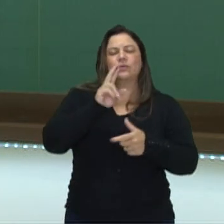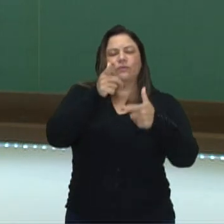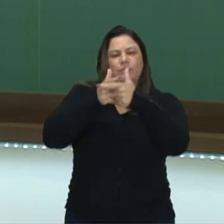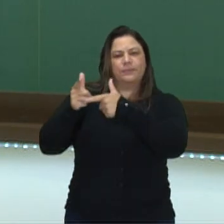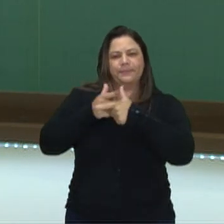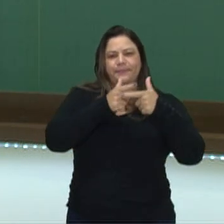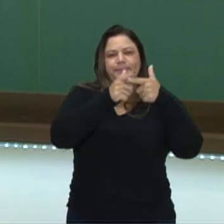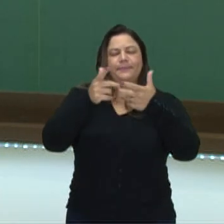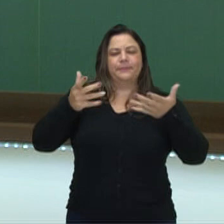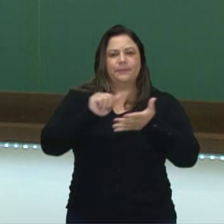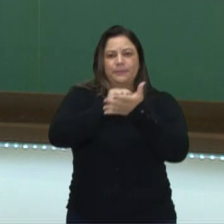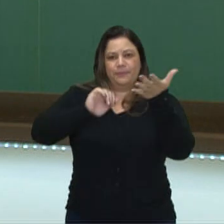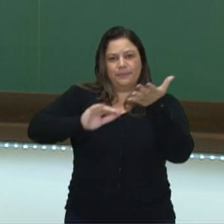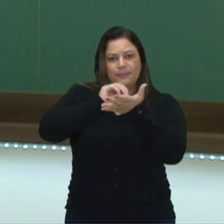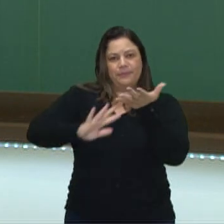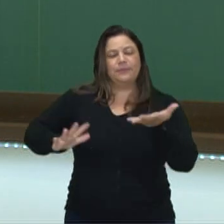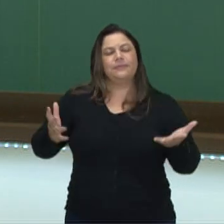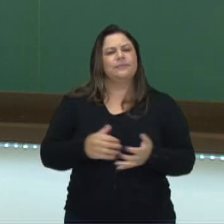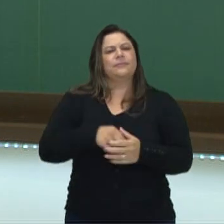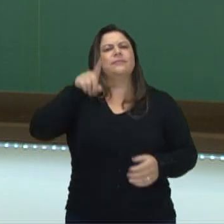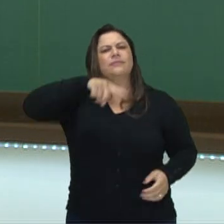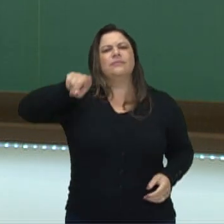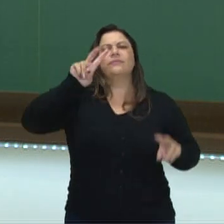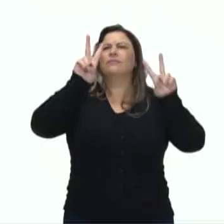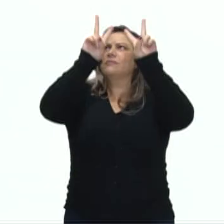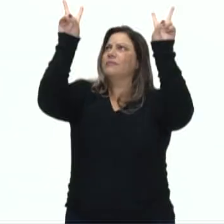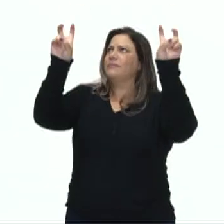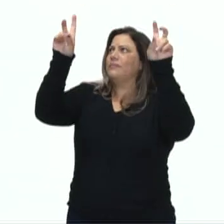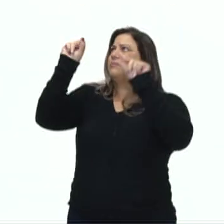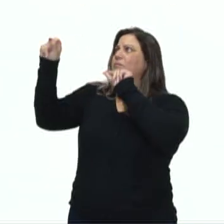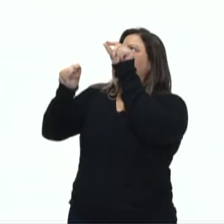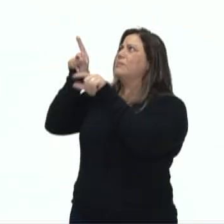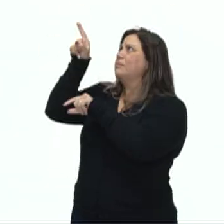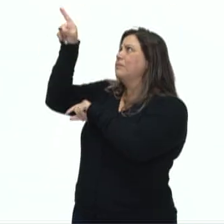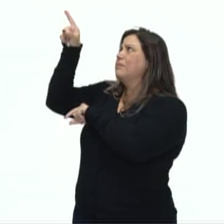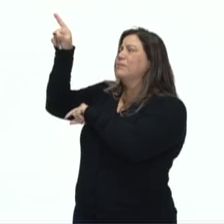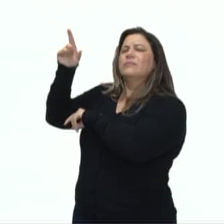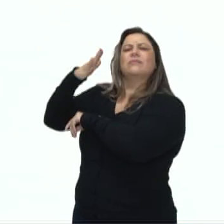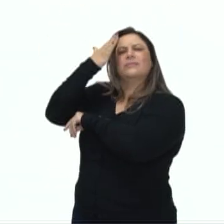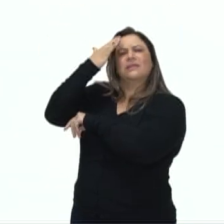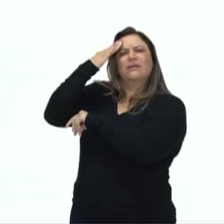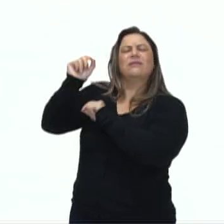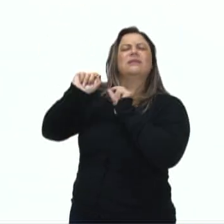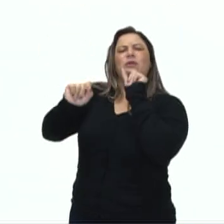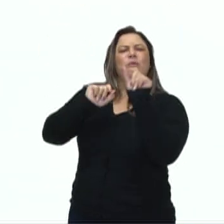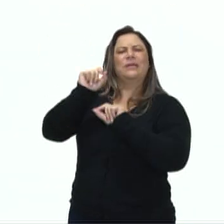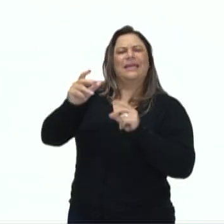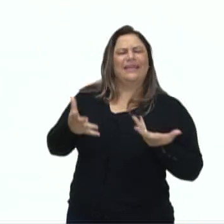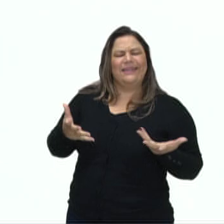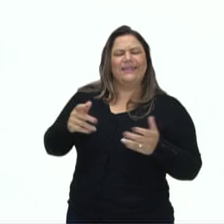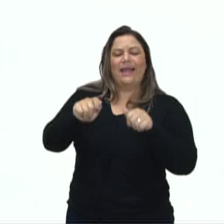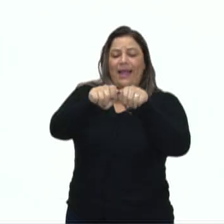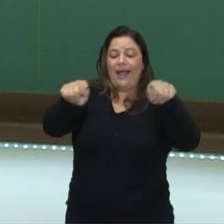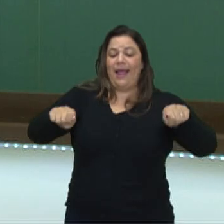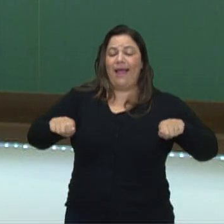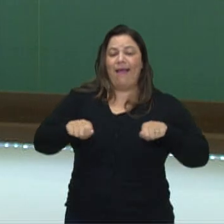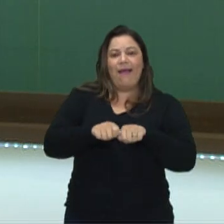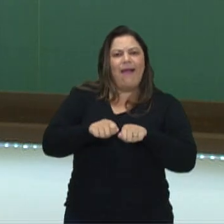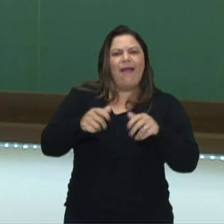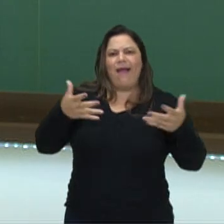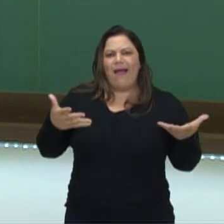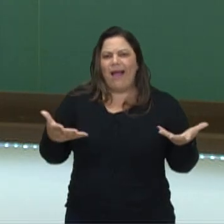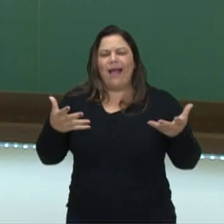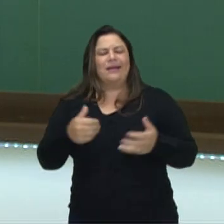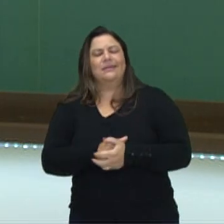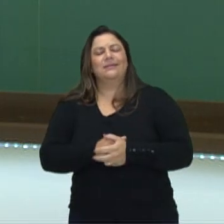Você sabe o que são números quadrados perfeitos? Você sabe determinar a área de um quadrado? O que essas ideias têm a ver uma com